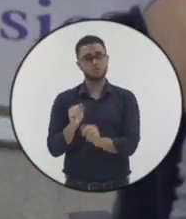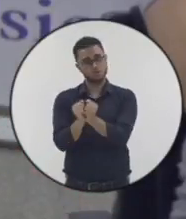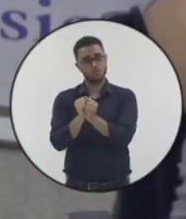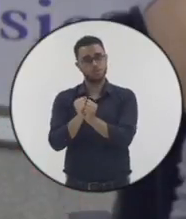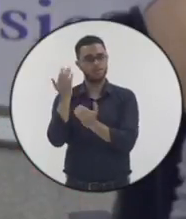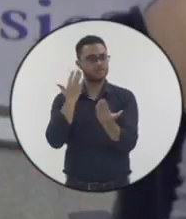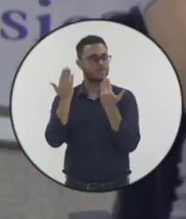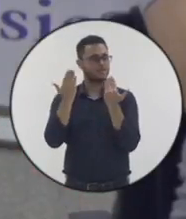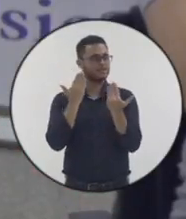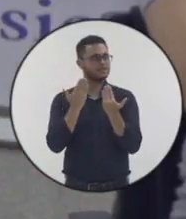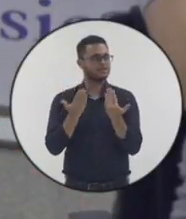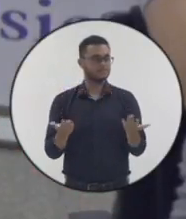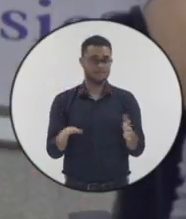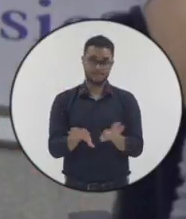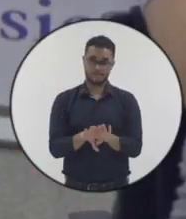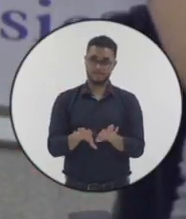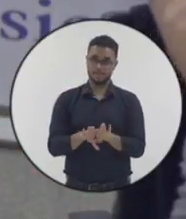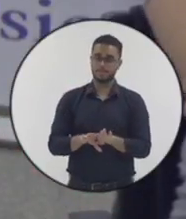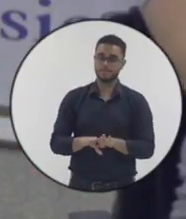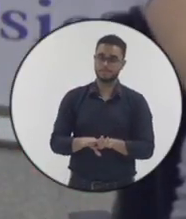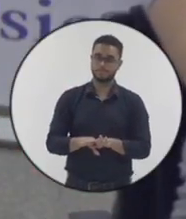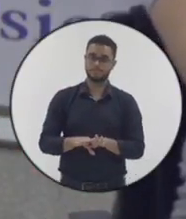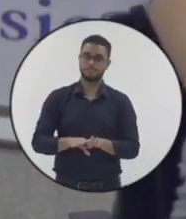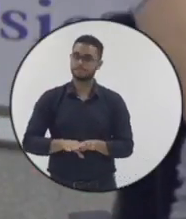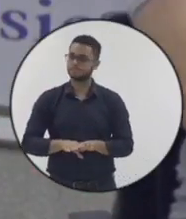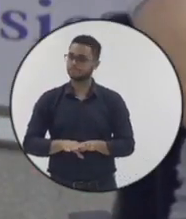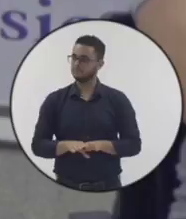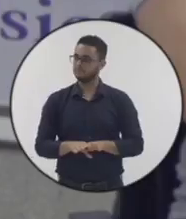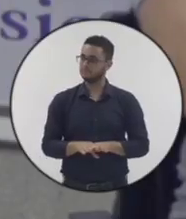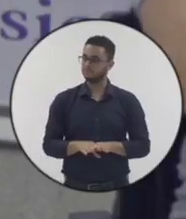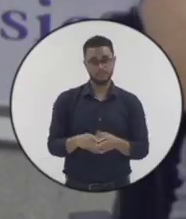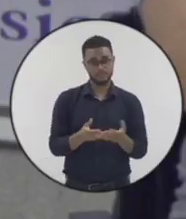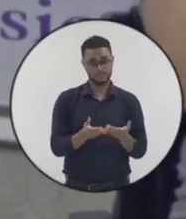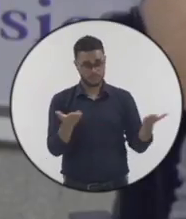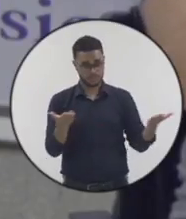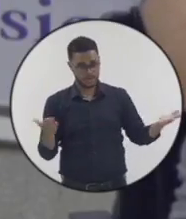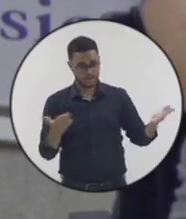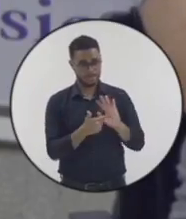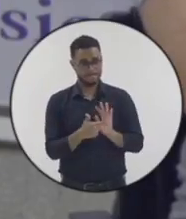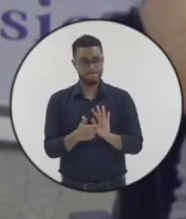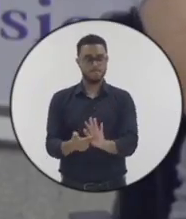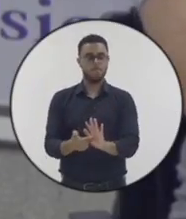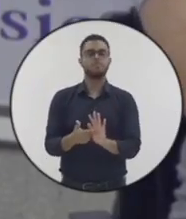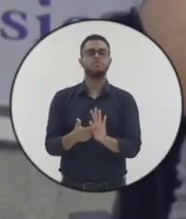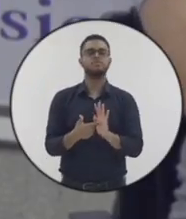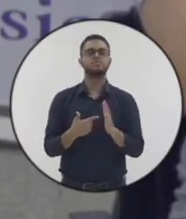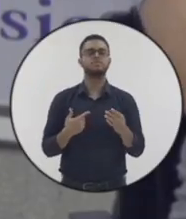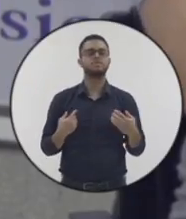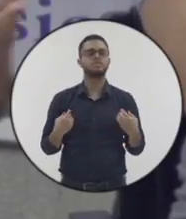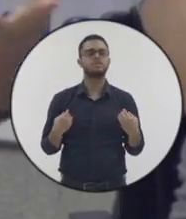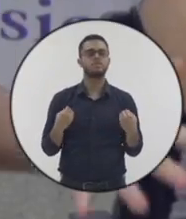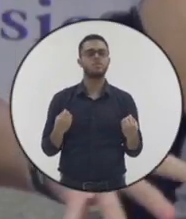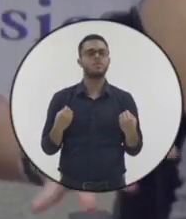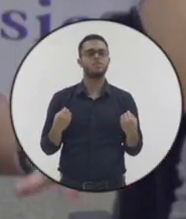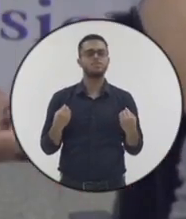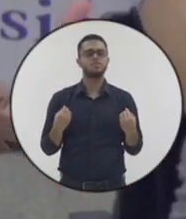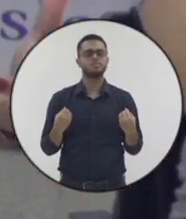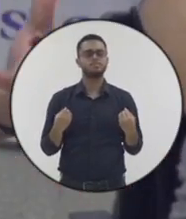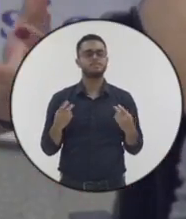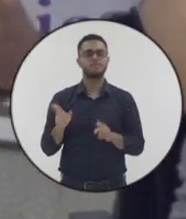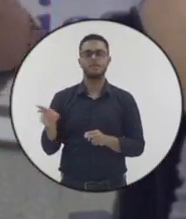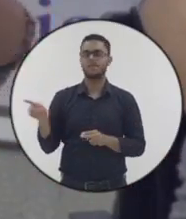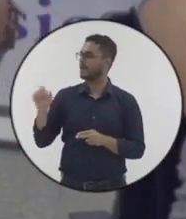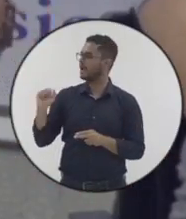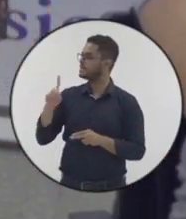psicologia. E aí, isso só mostra o quanto, que bem lembrou a